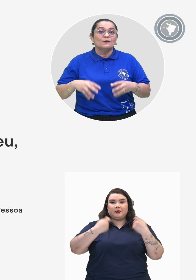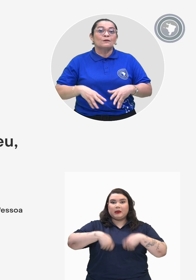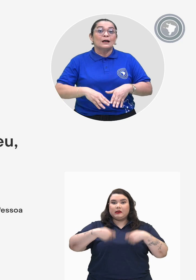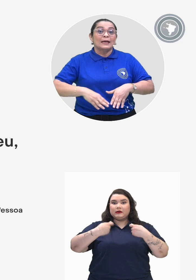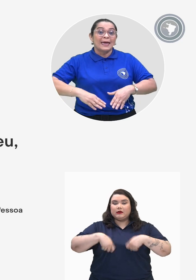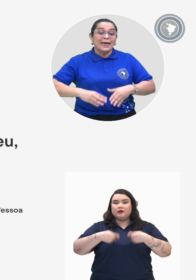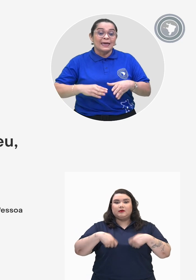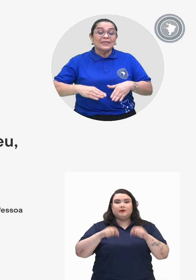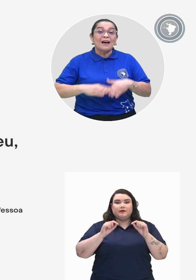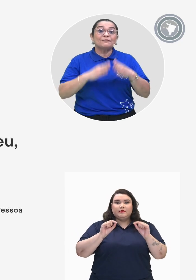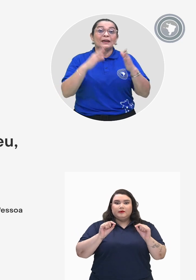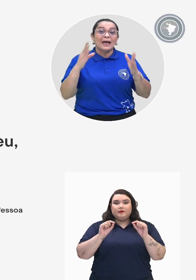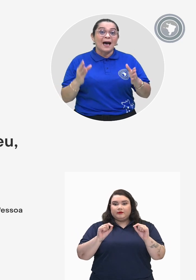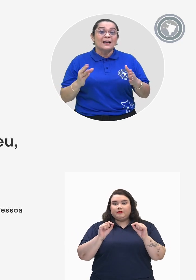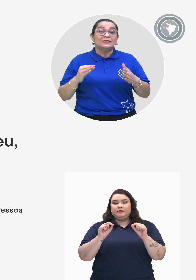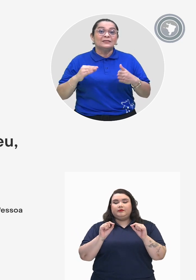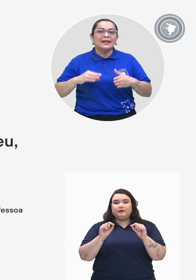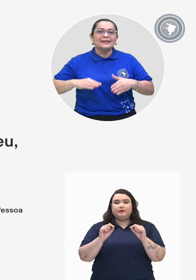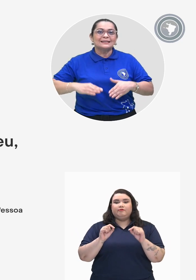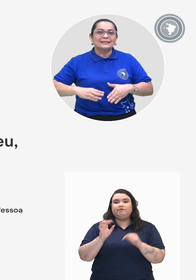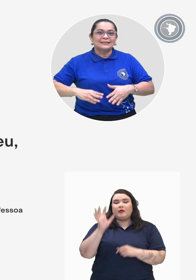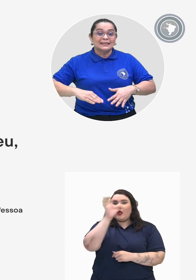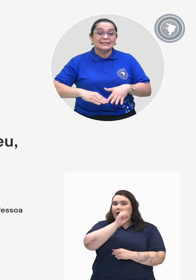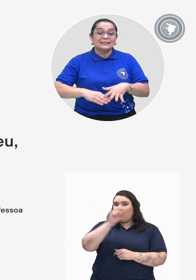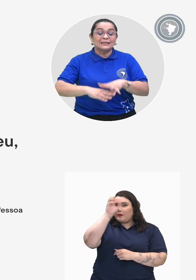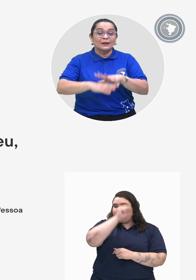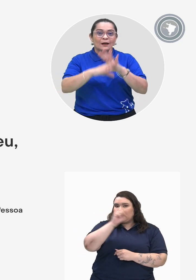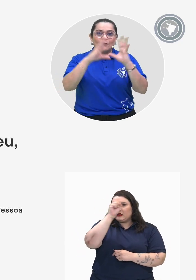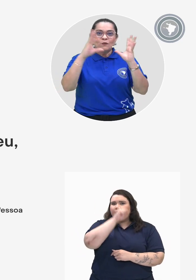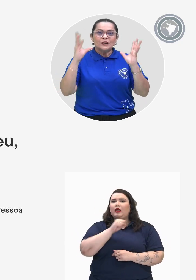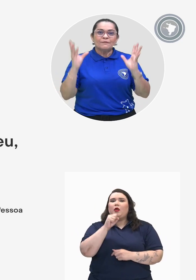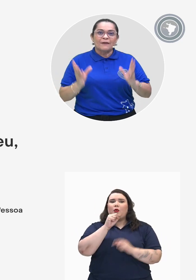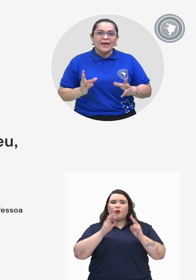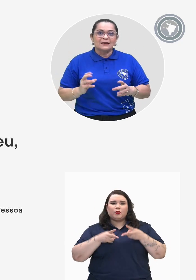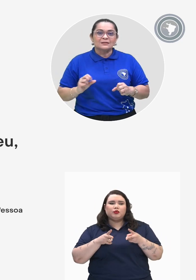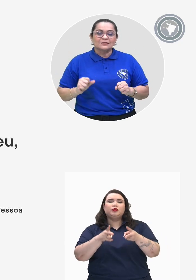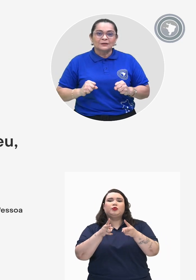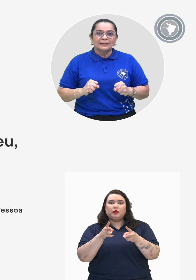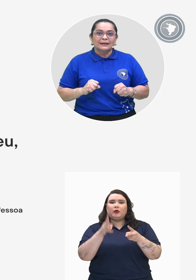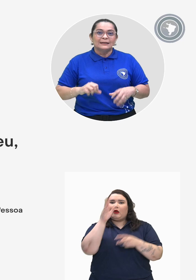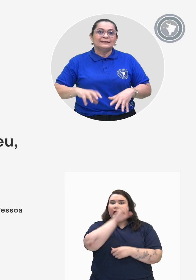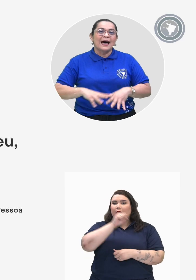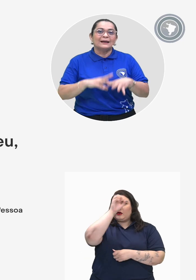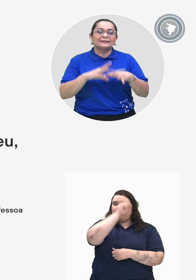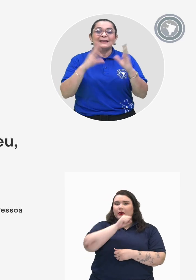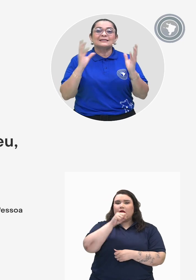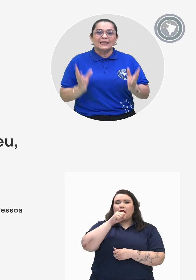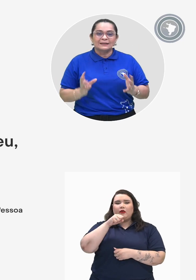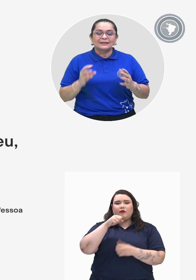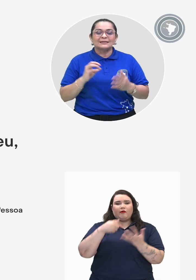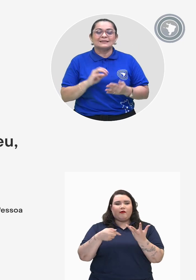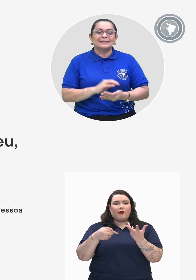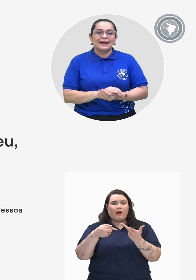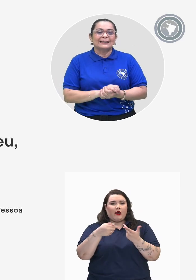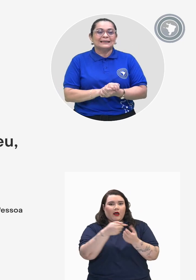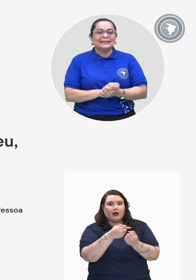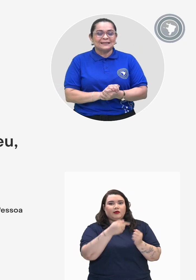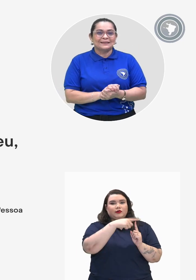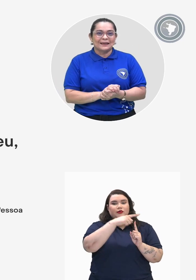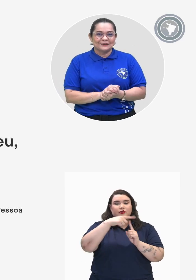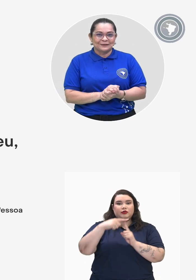aí navegar nesse universo das letras e